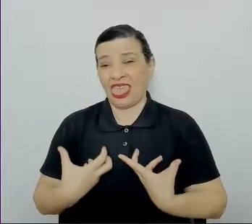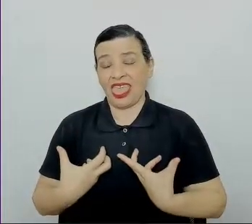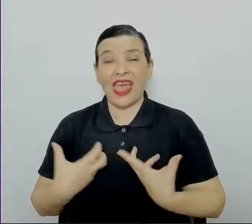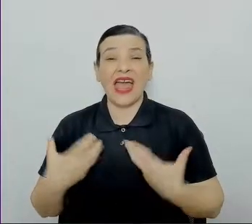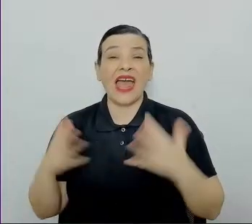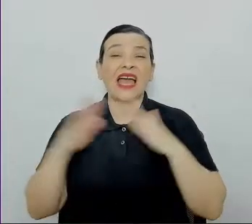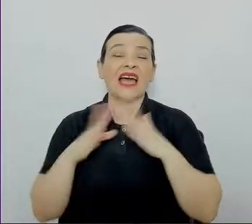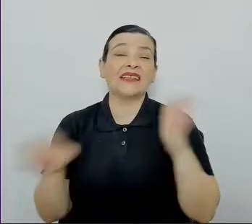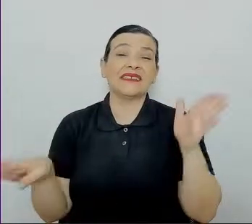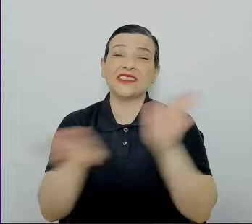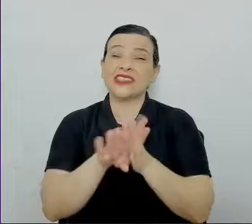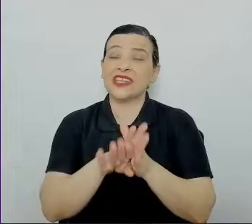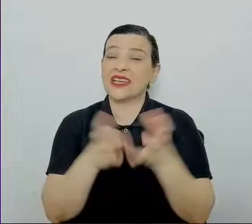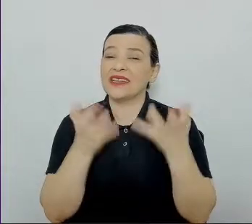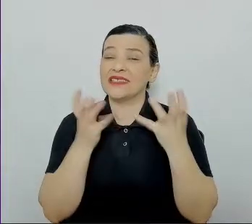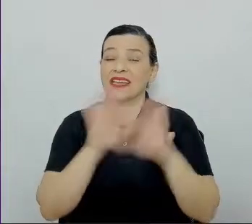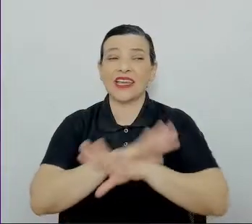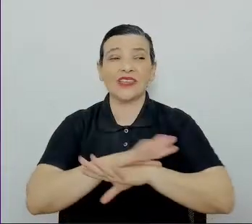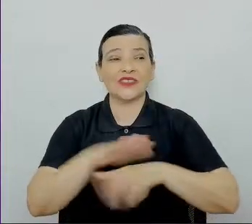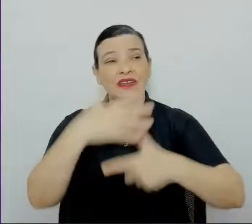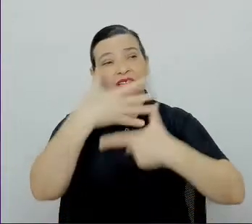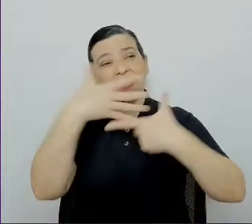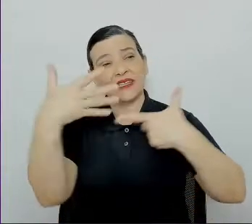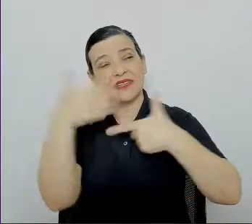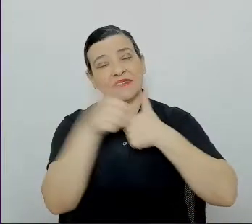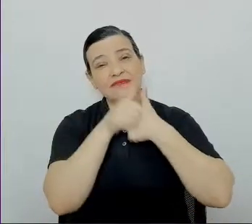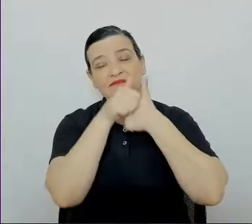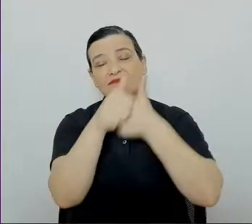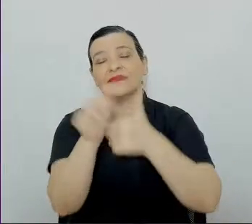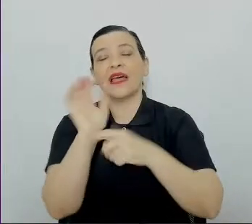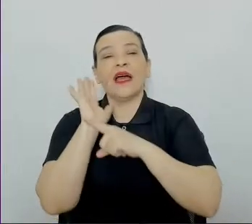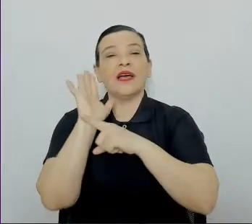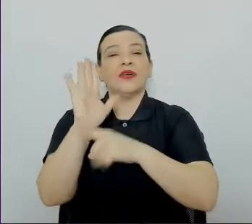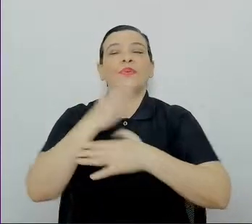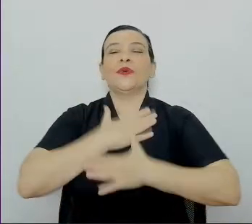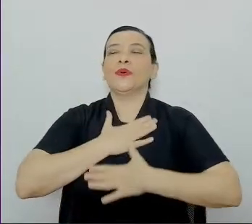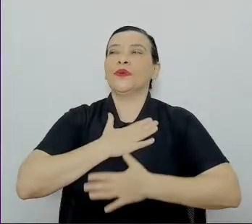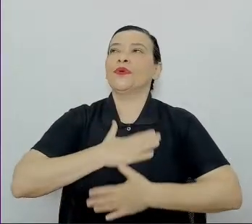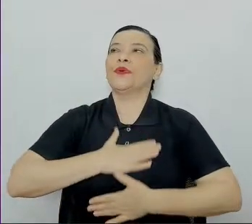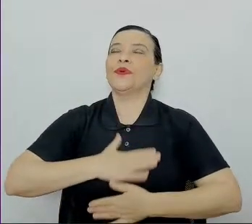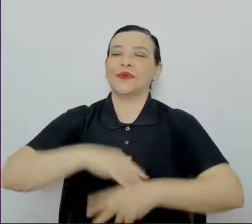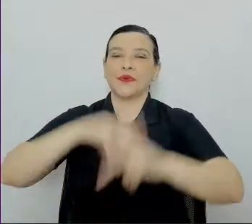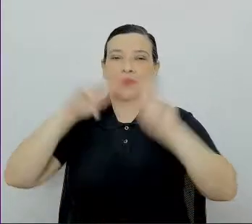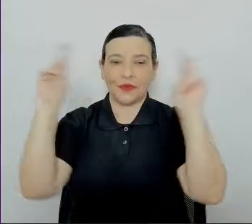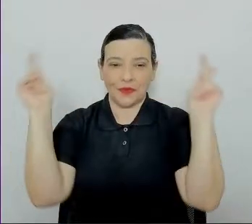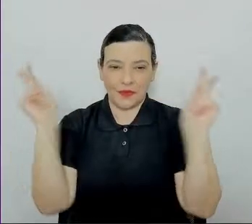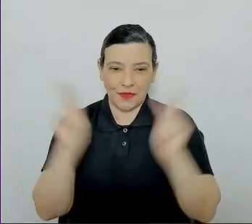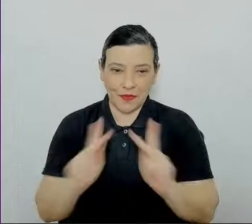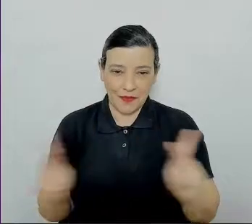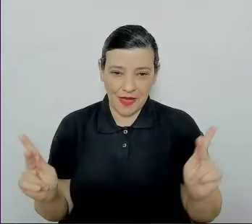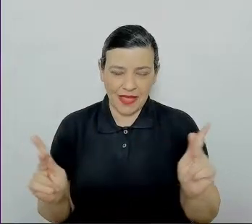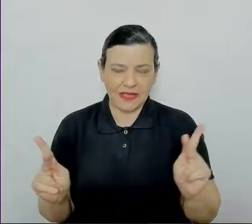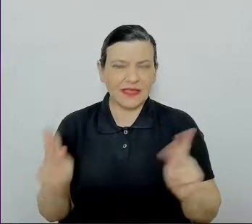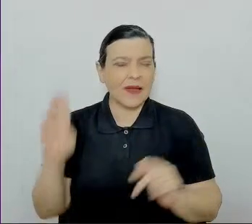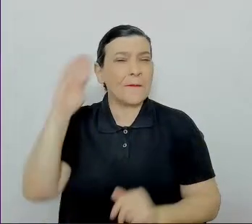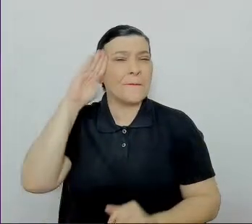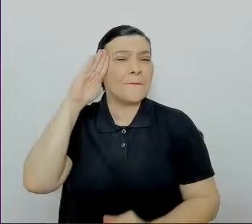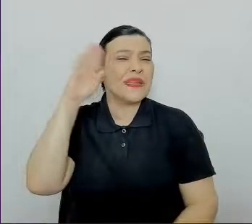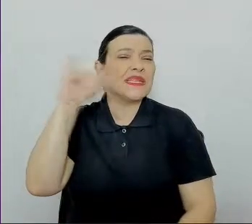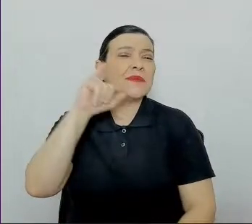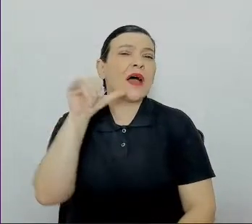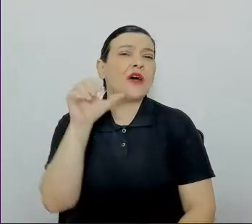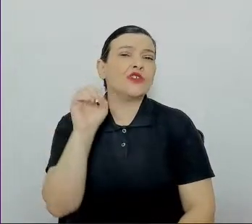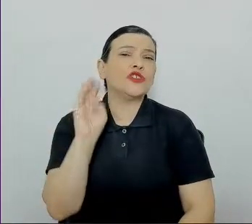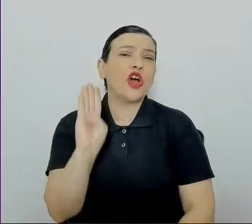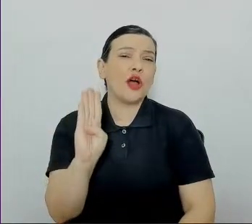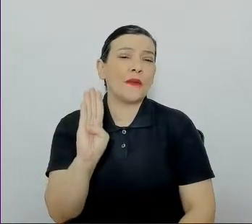TV, ou Netflix, alguma coisa que você gosta, e vai ajudar você a relaxar, ficar entretido. Qual é o job principal do Netflix, ou